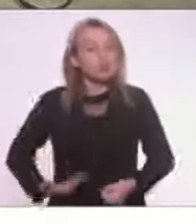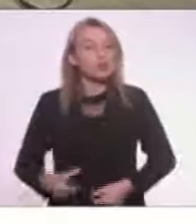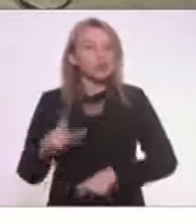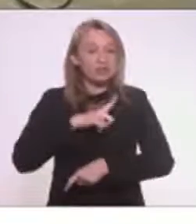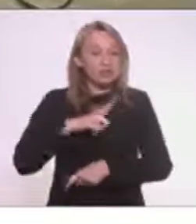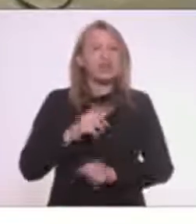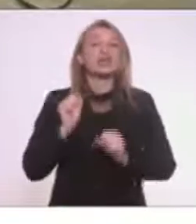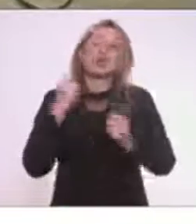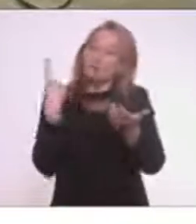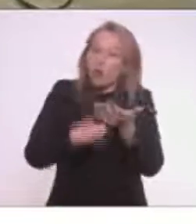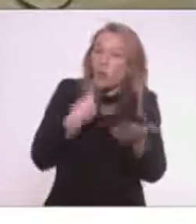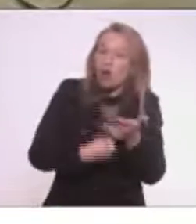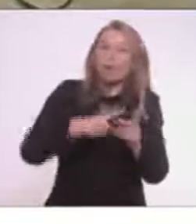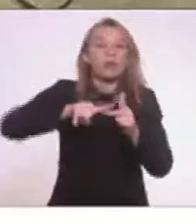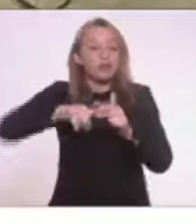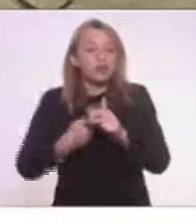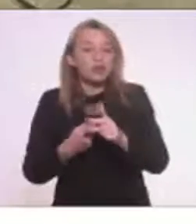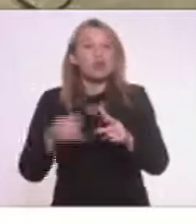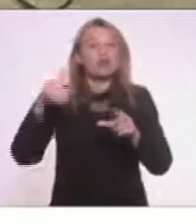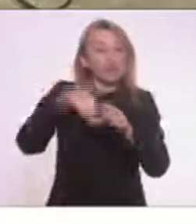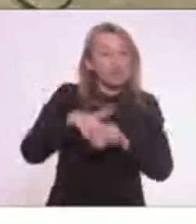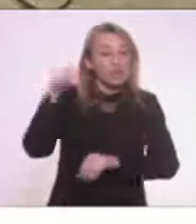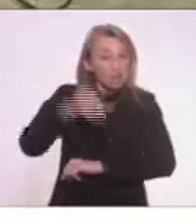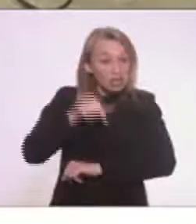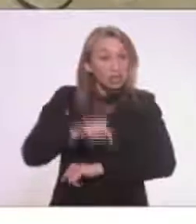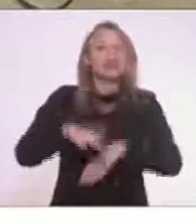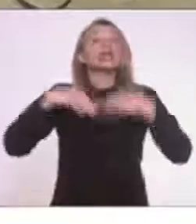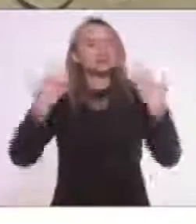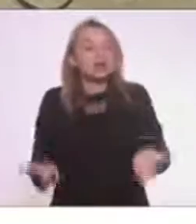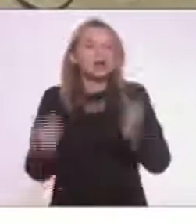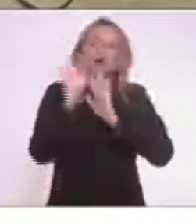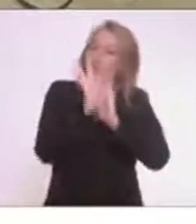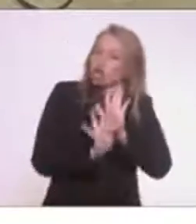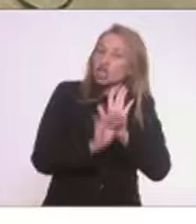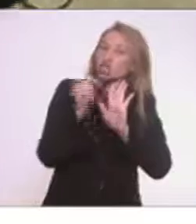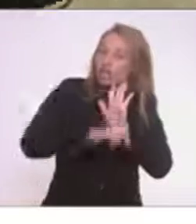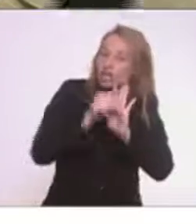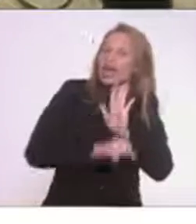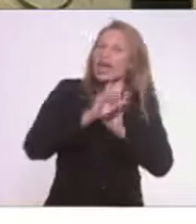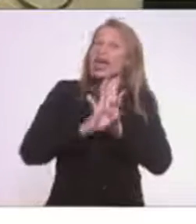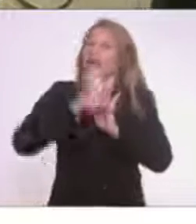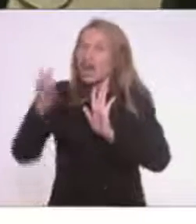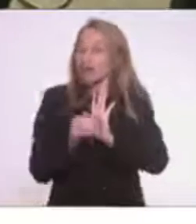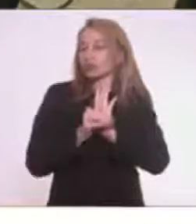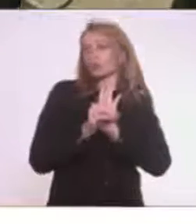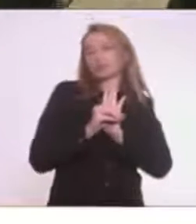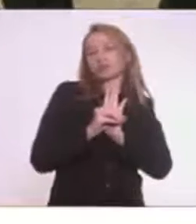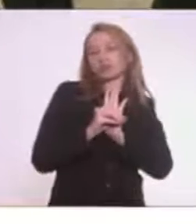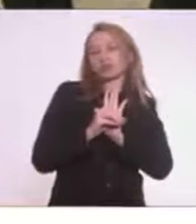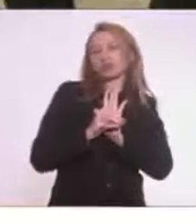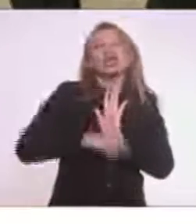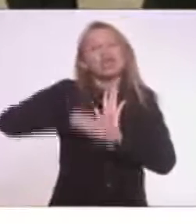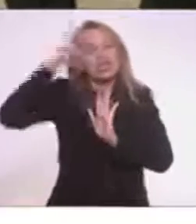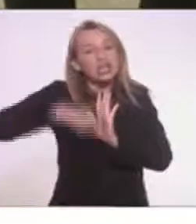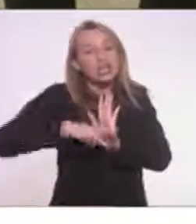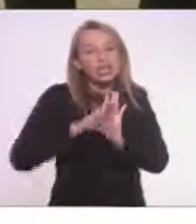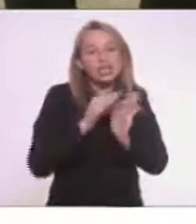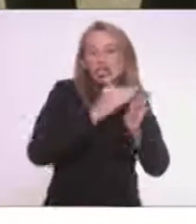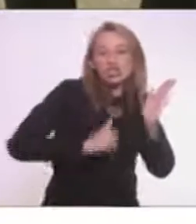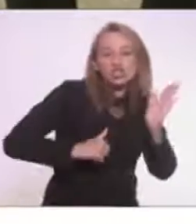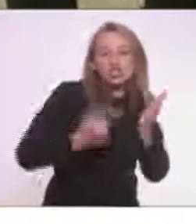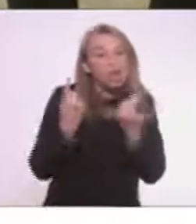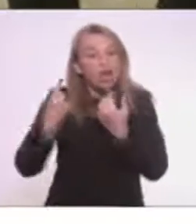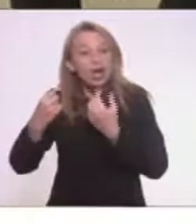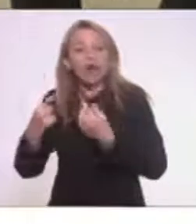para modificar o que foi votado aqui, então o texto que nós vamos votar aqui é claro. E quem está derrubando o quórum é a